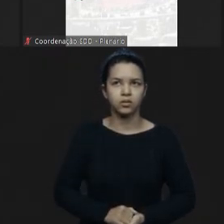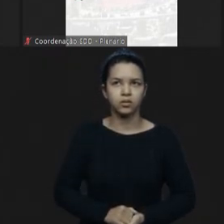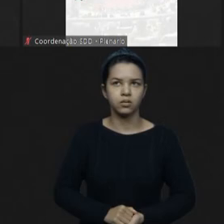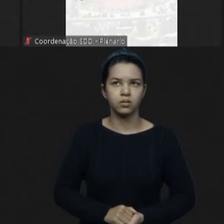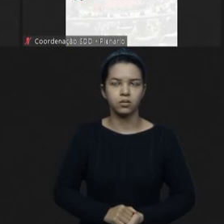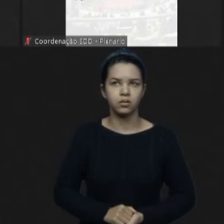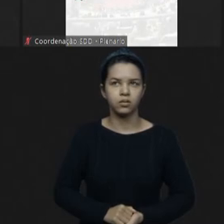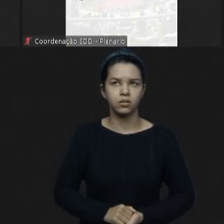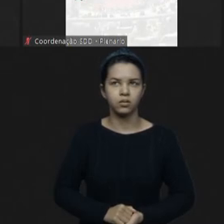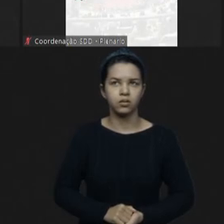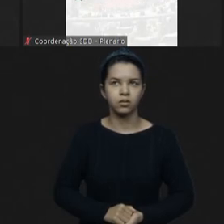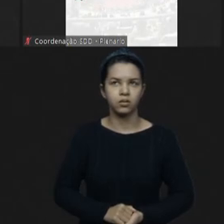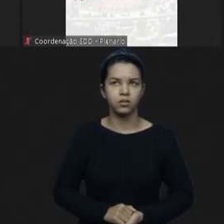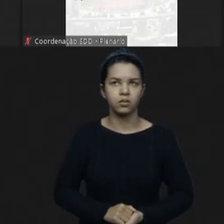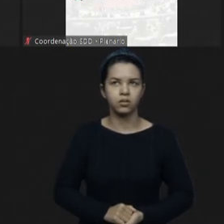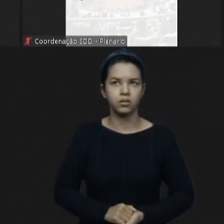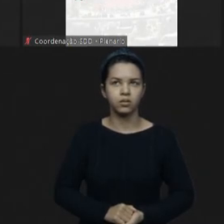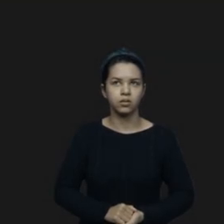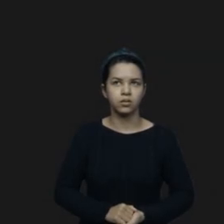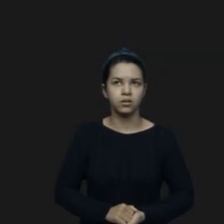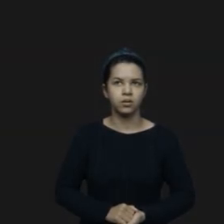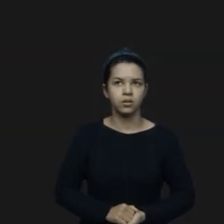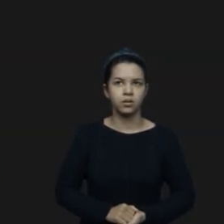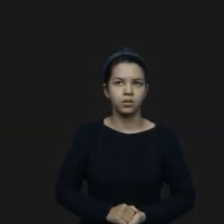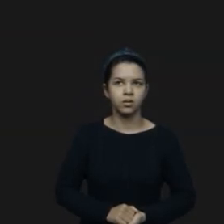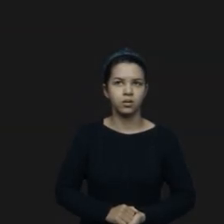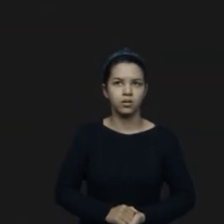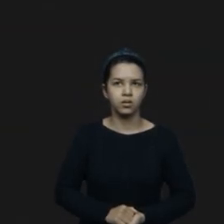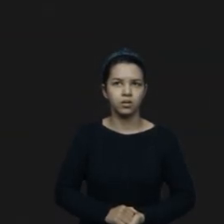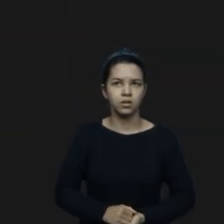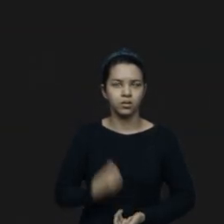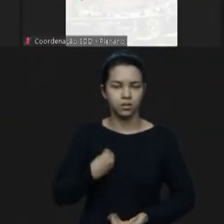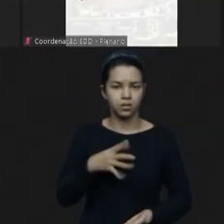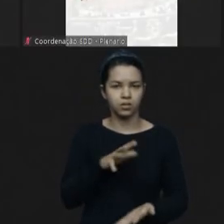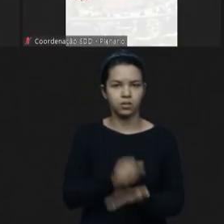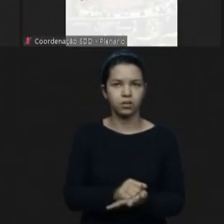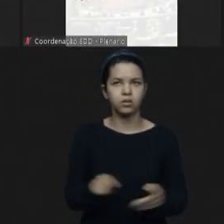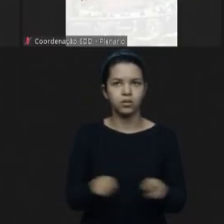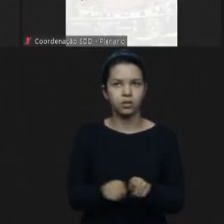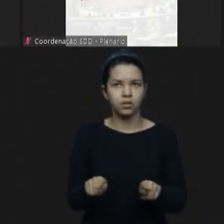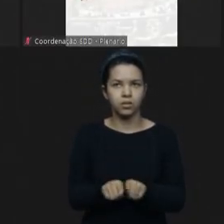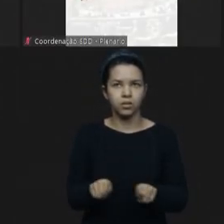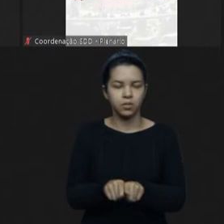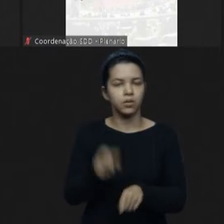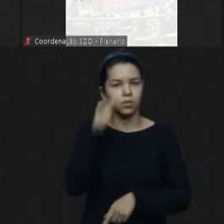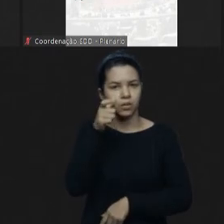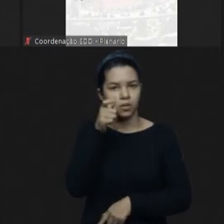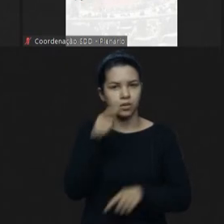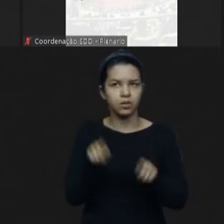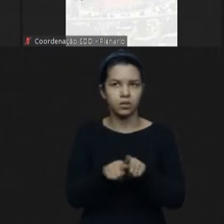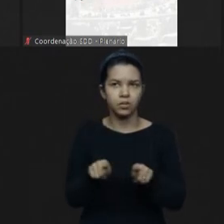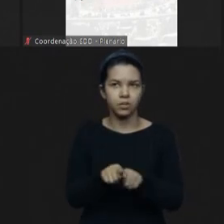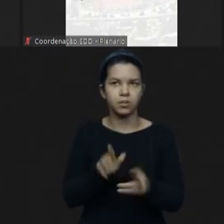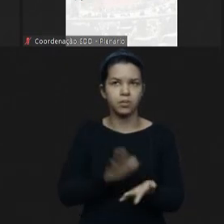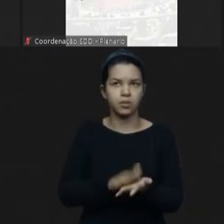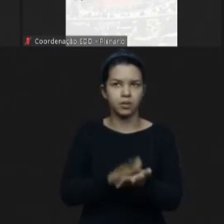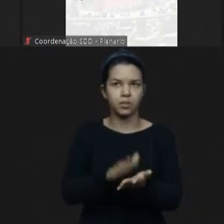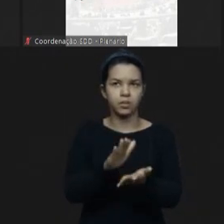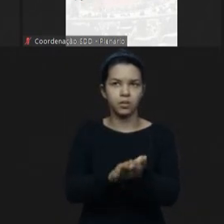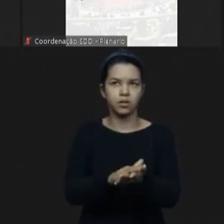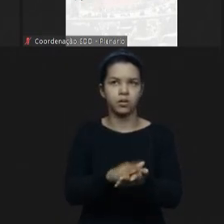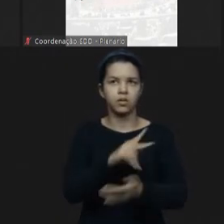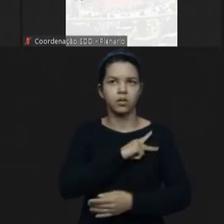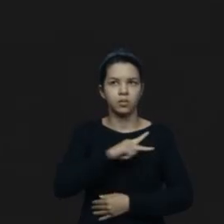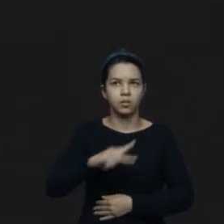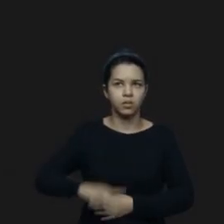Presidente. Presença aqui em Brasília, né? Estamos aí acompanhando também. Tá bom? Meus parabéns, nosso presidente